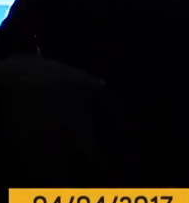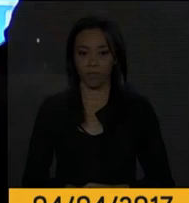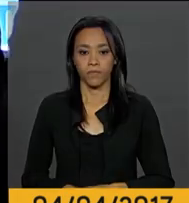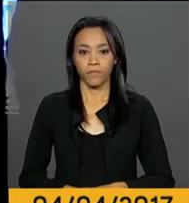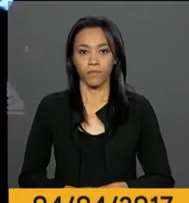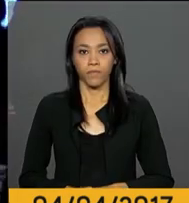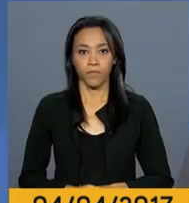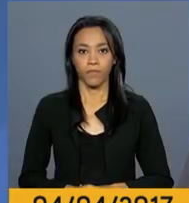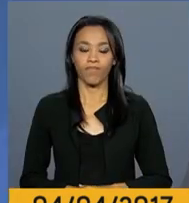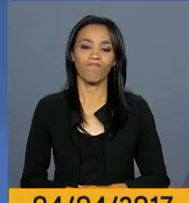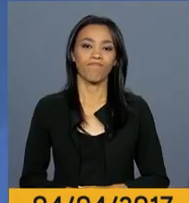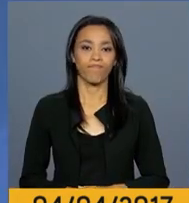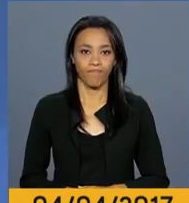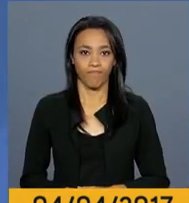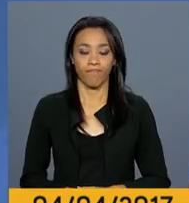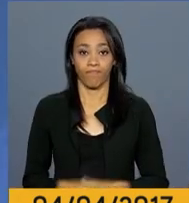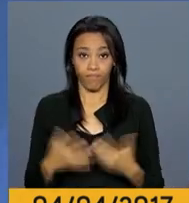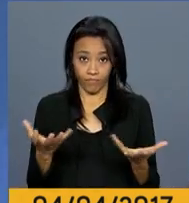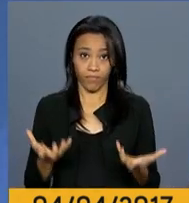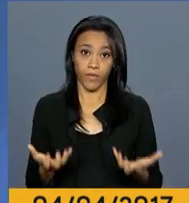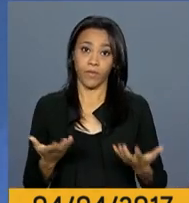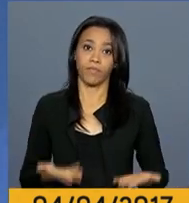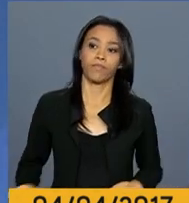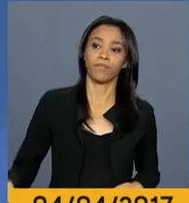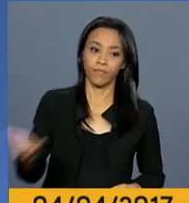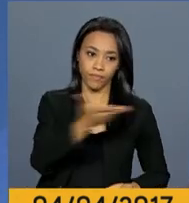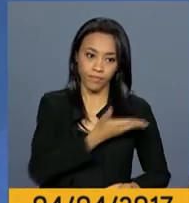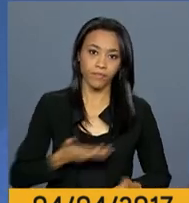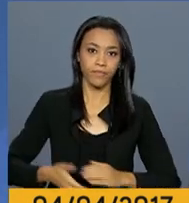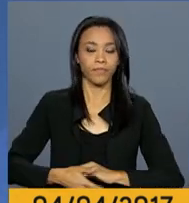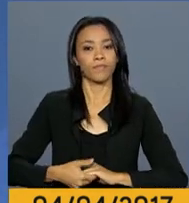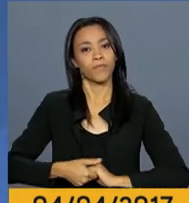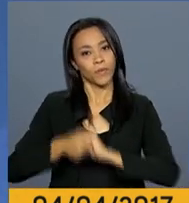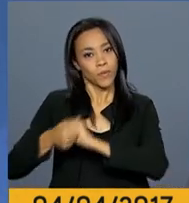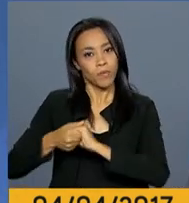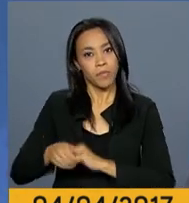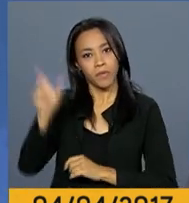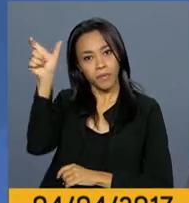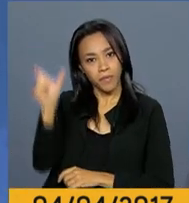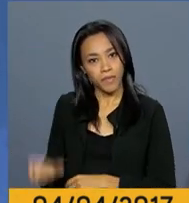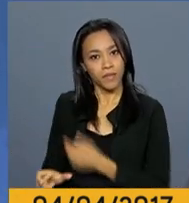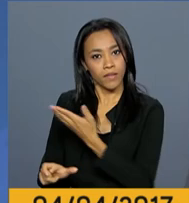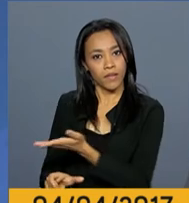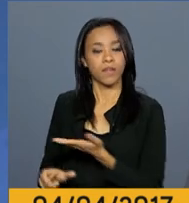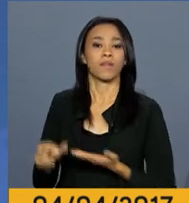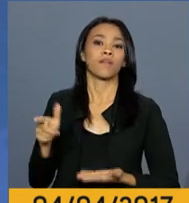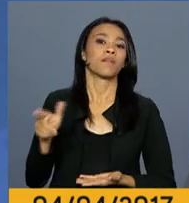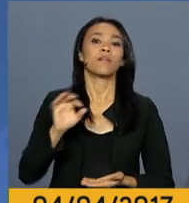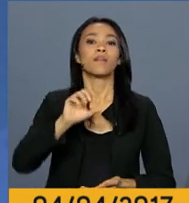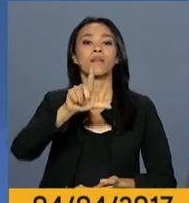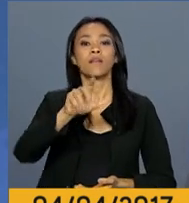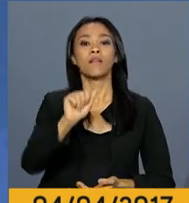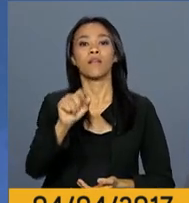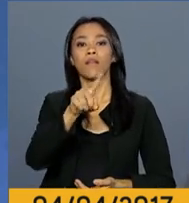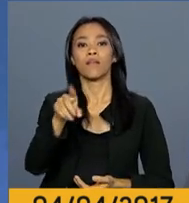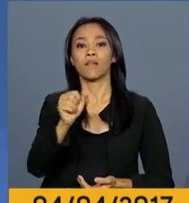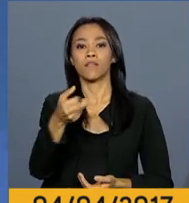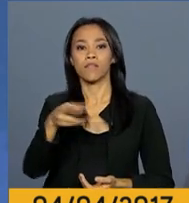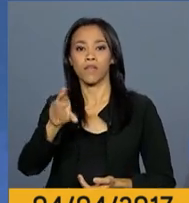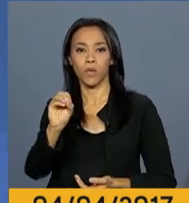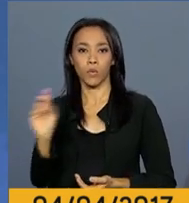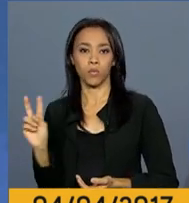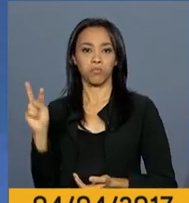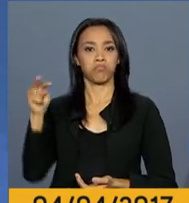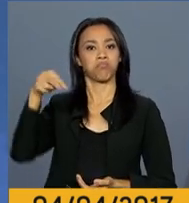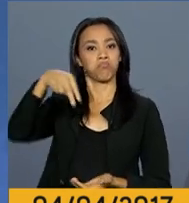Eu quero cumprimentar o Dr. Lázaro de Melo Brandão, que fez uma